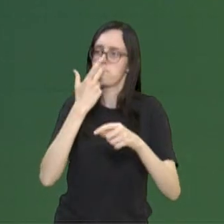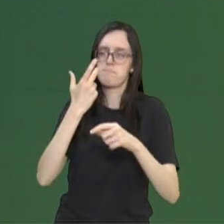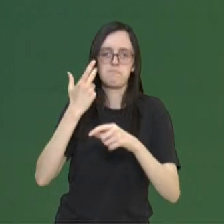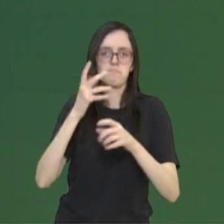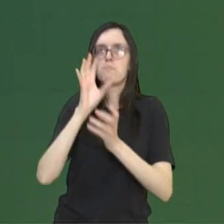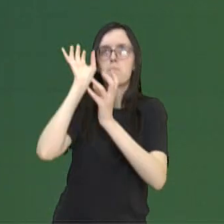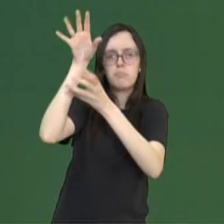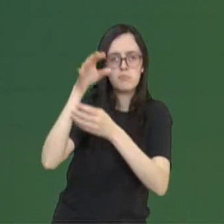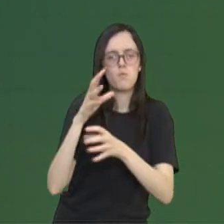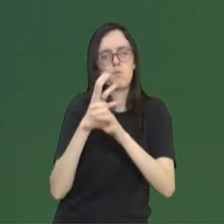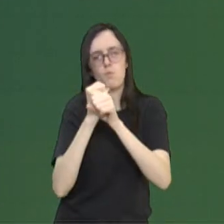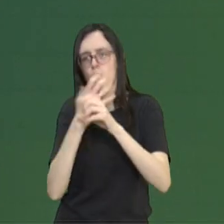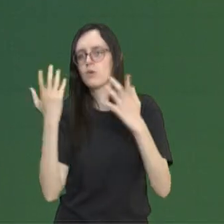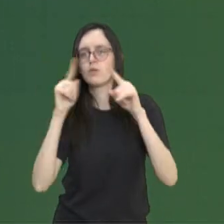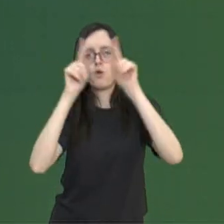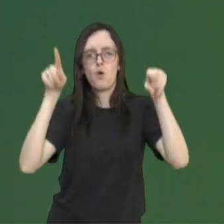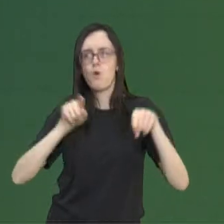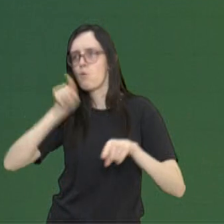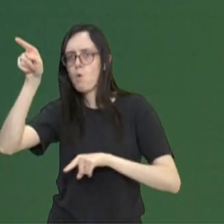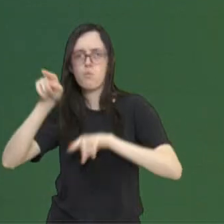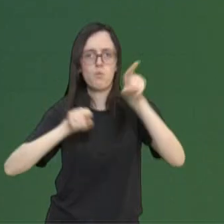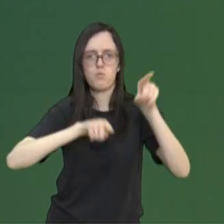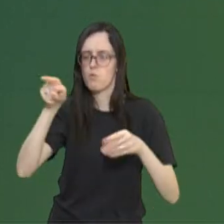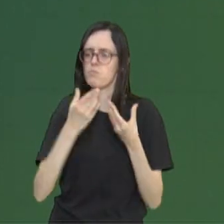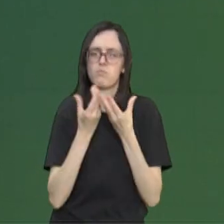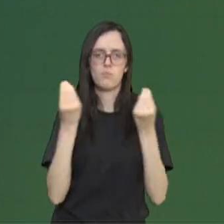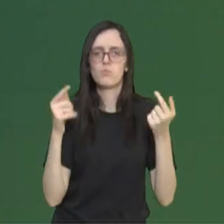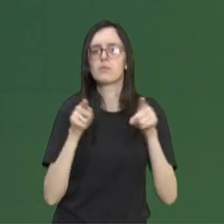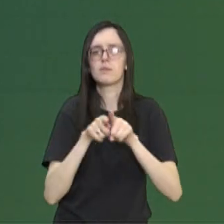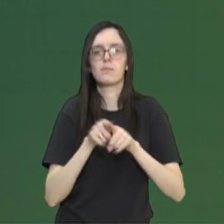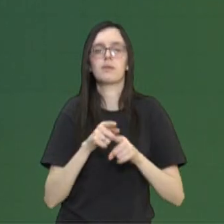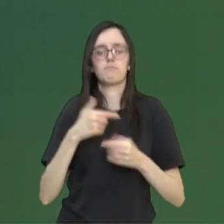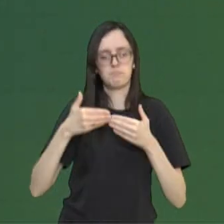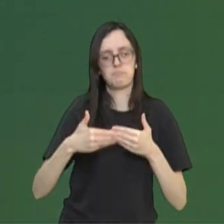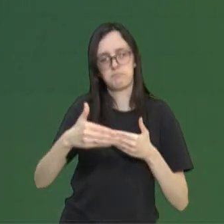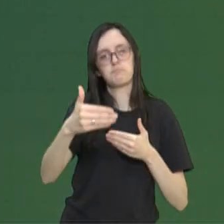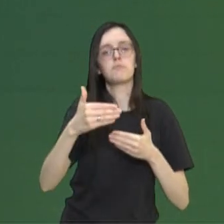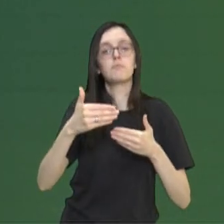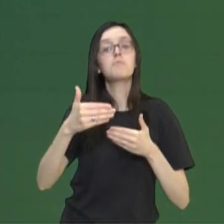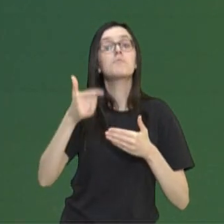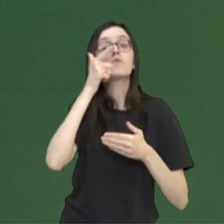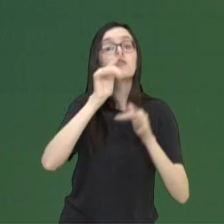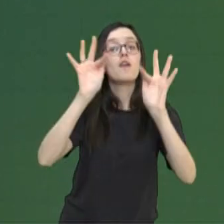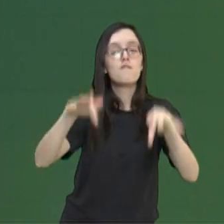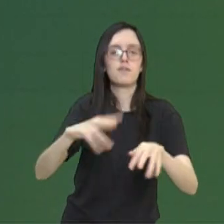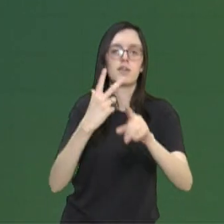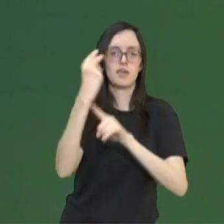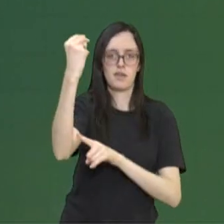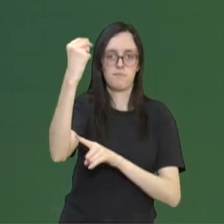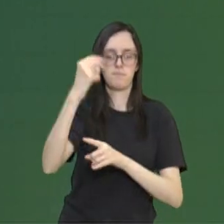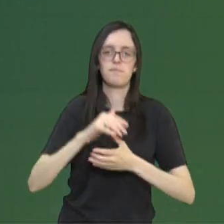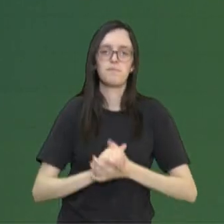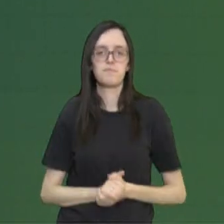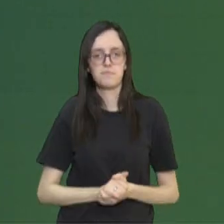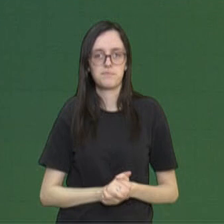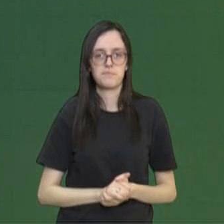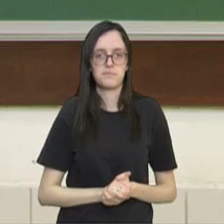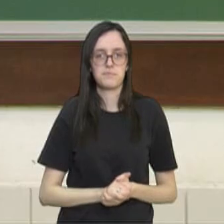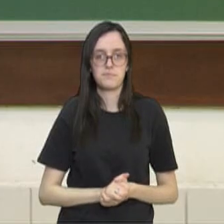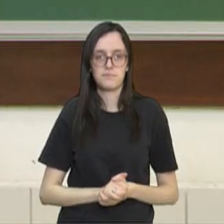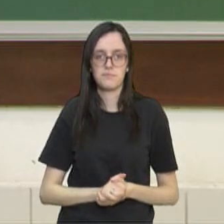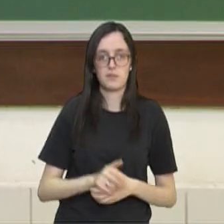outra equipe, vê as fragilidades da outra equipe e aí o técnico vai alterando esse sistema para que